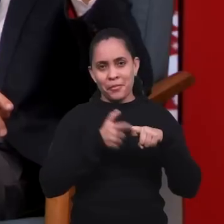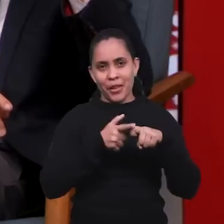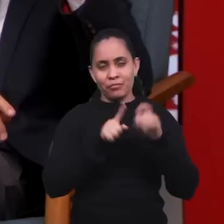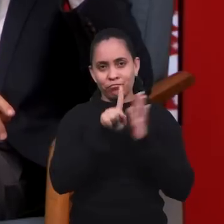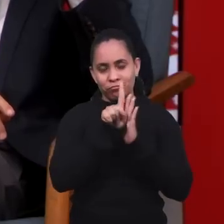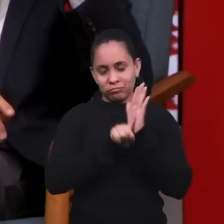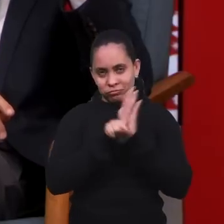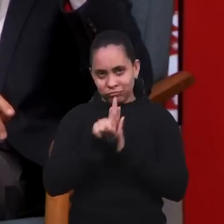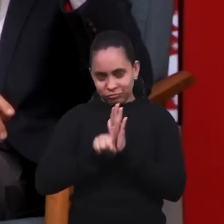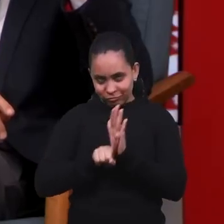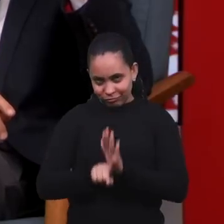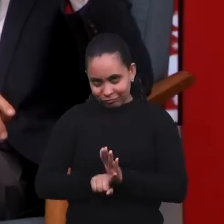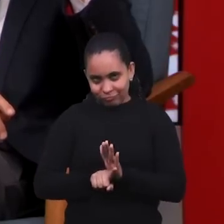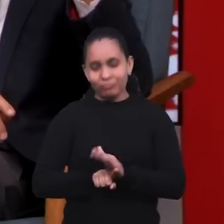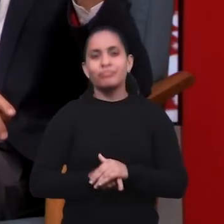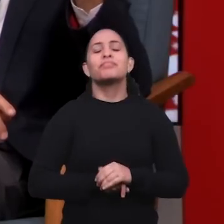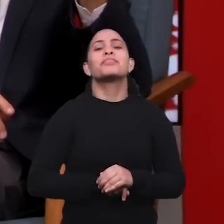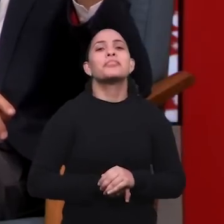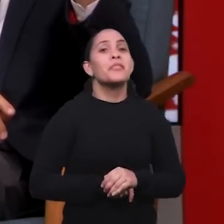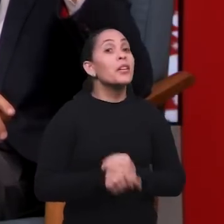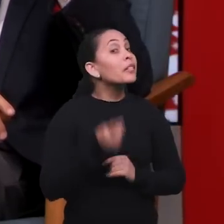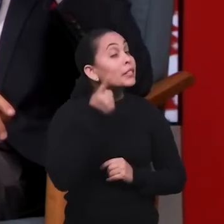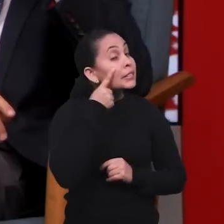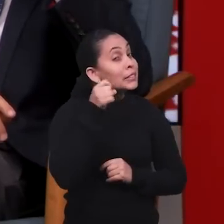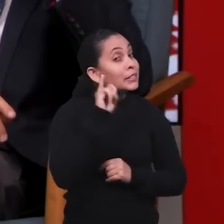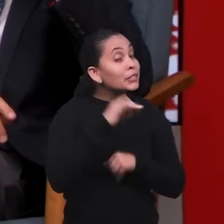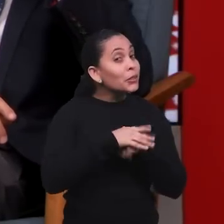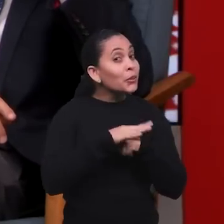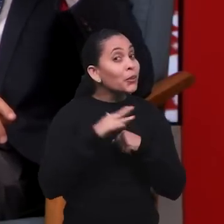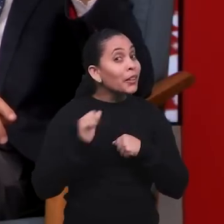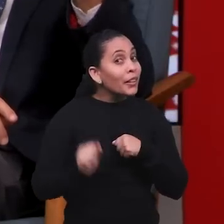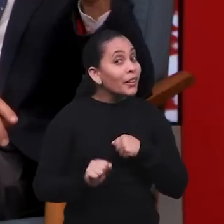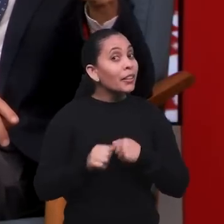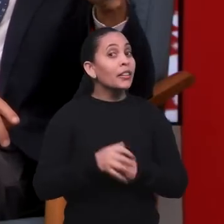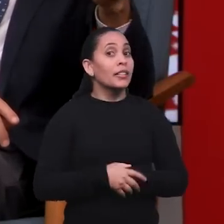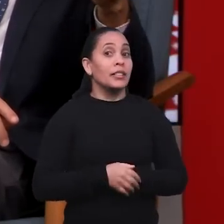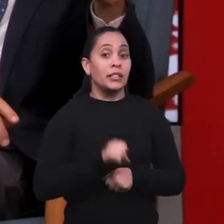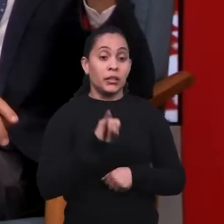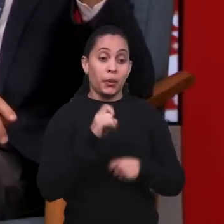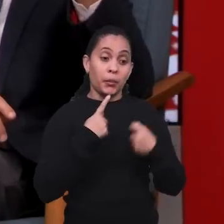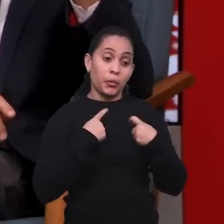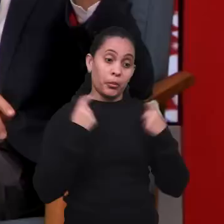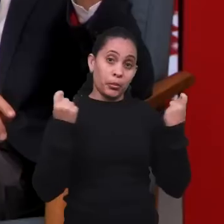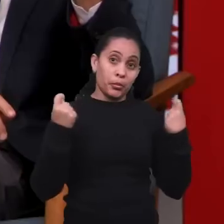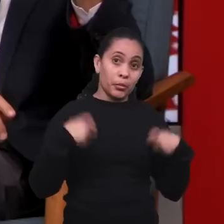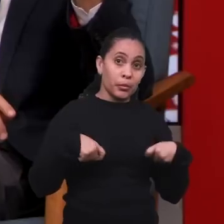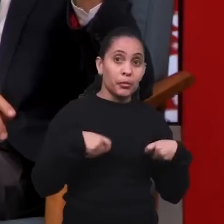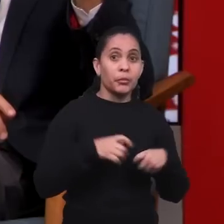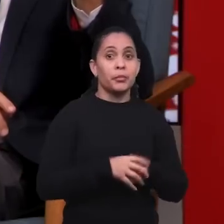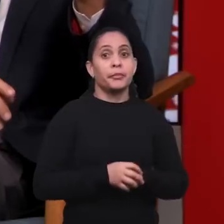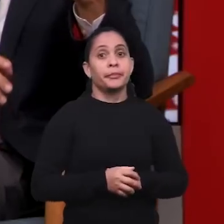um exame, para ver se eles estavam curados e se eles podiam ser novamente,